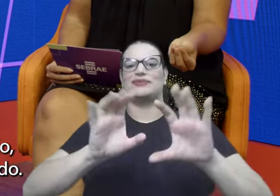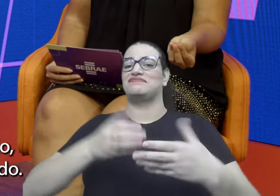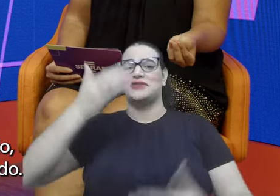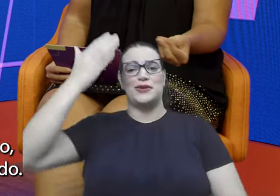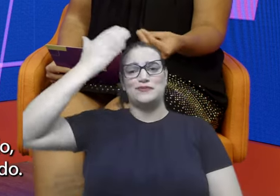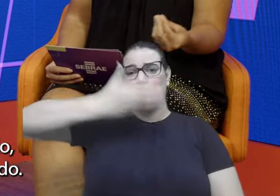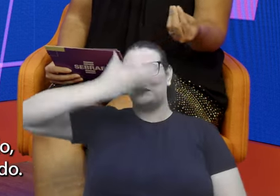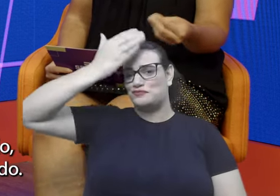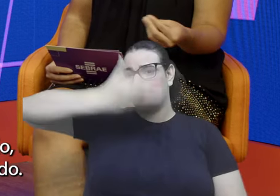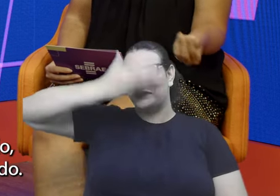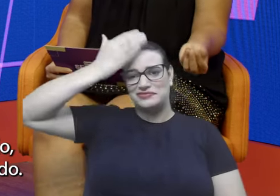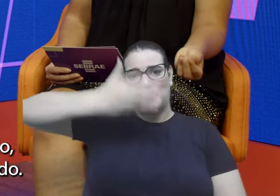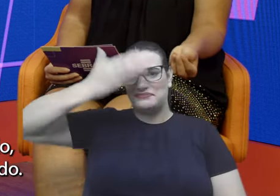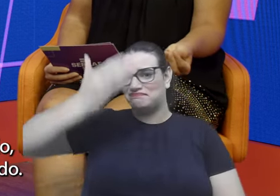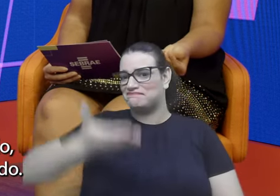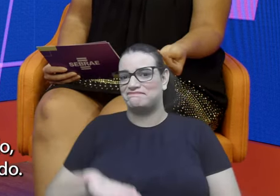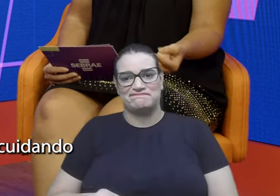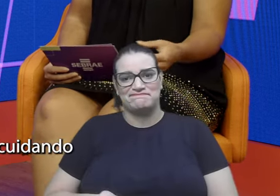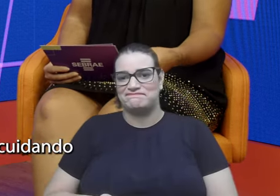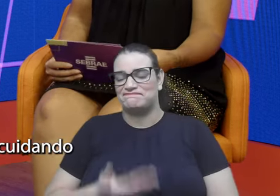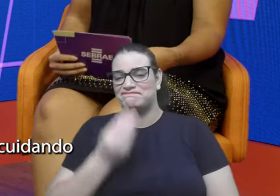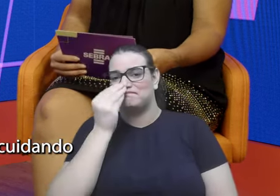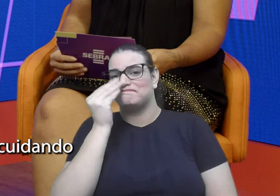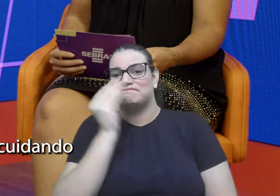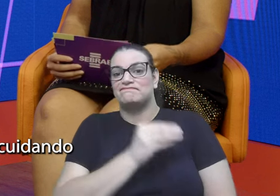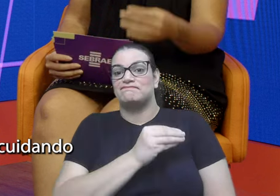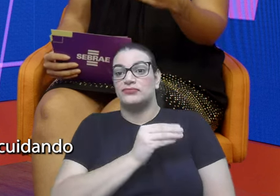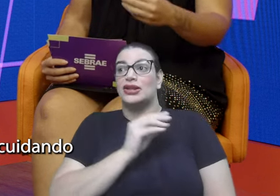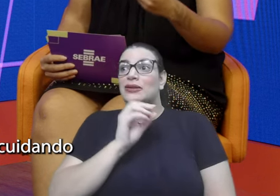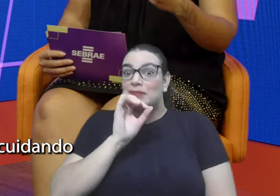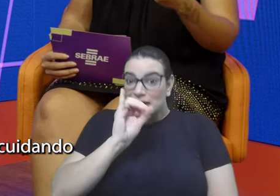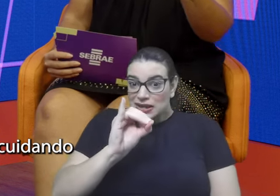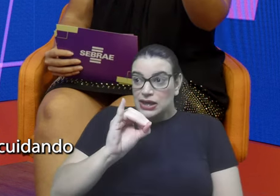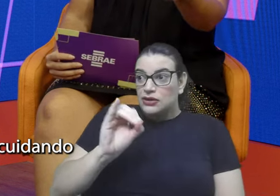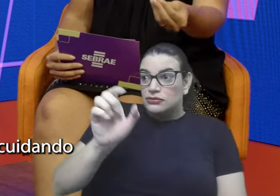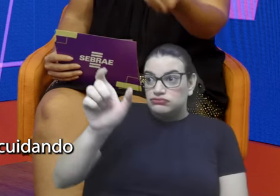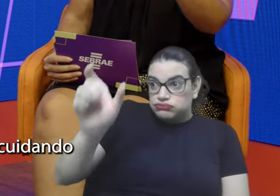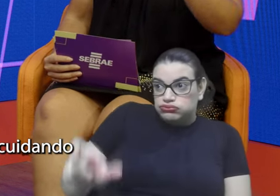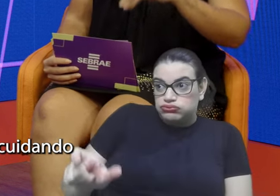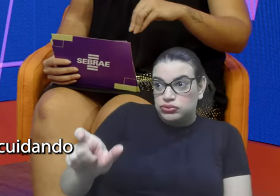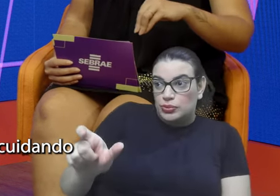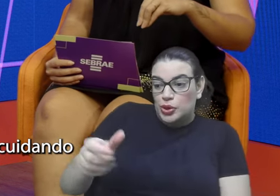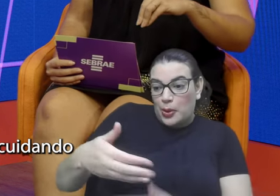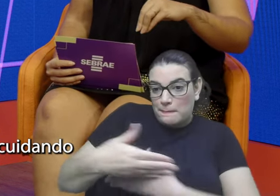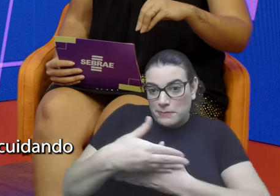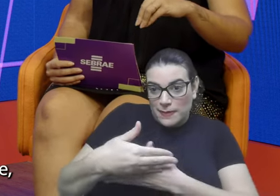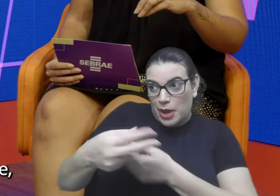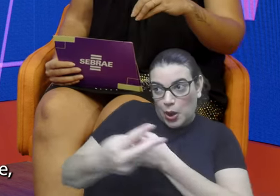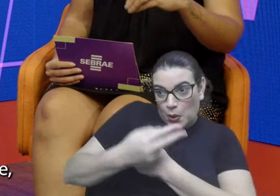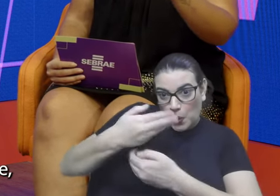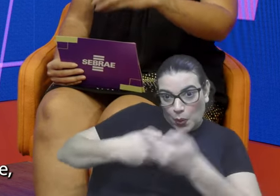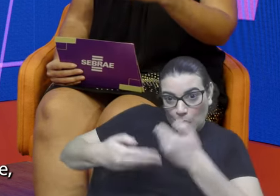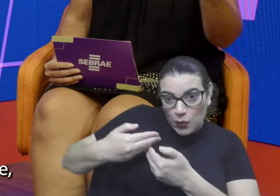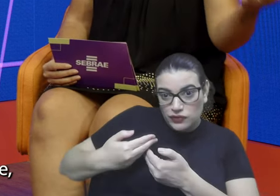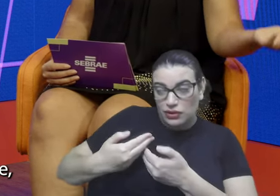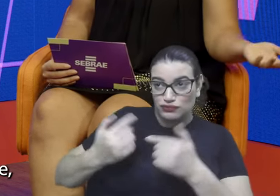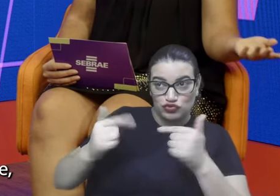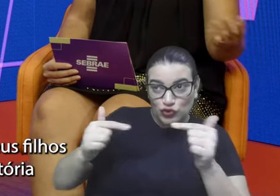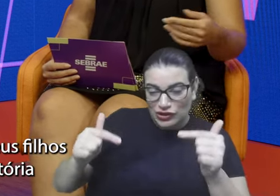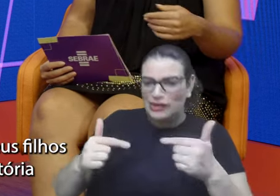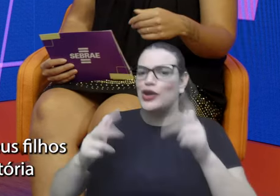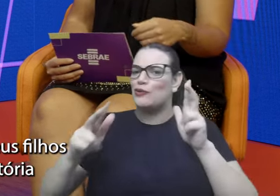é visibilizado É extremamente invisibilizado Mas se eu não tenho uma pessoa cuidando desse ser humano que acontecia